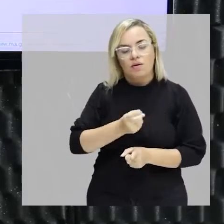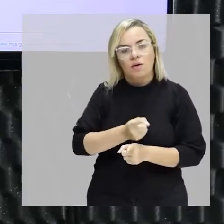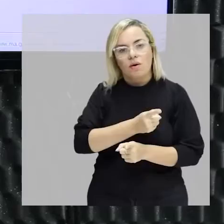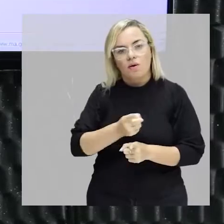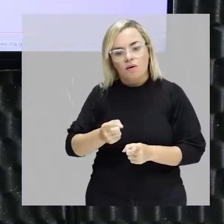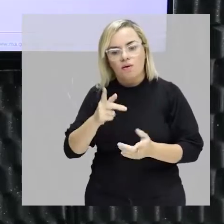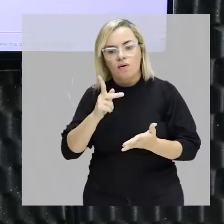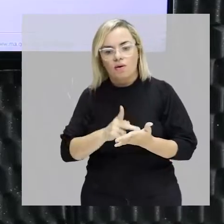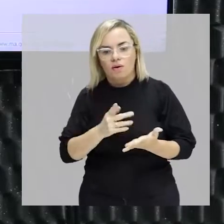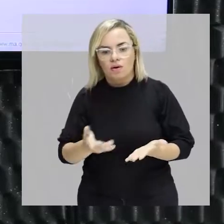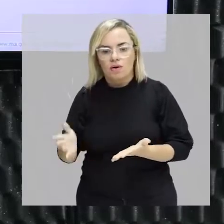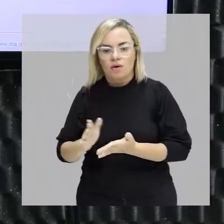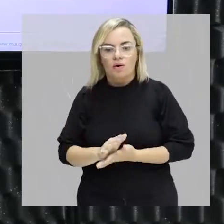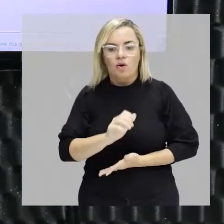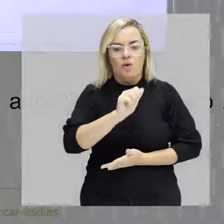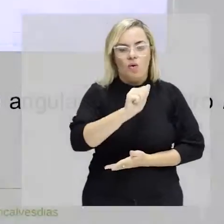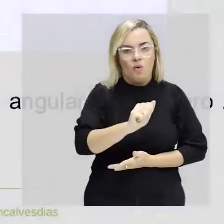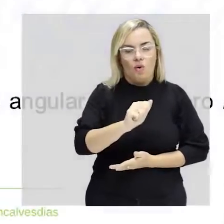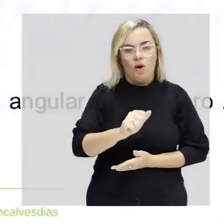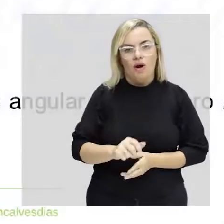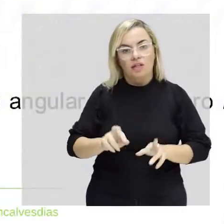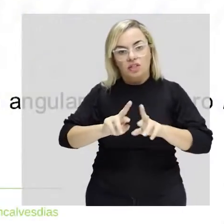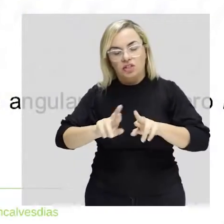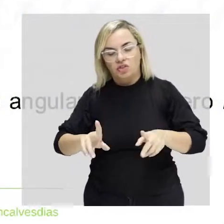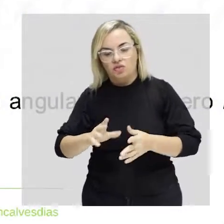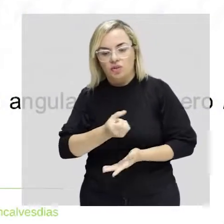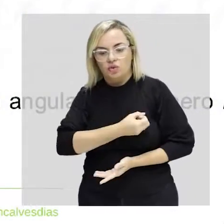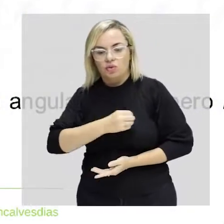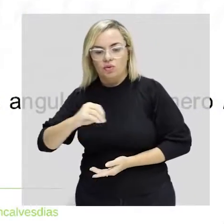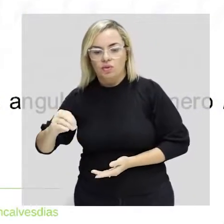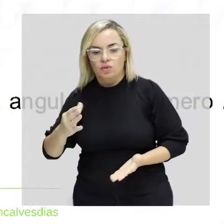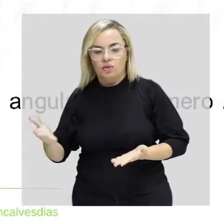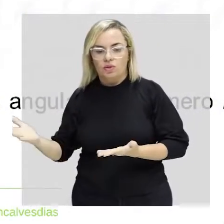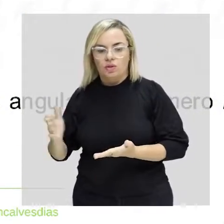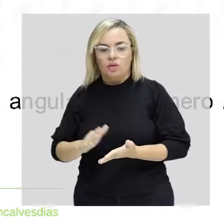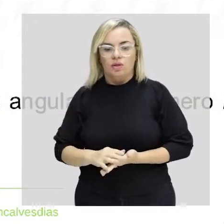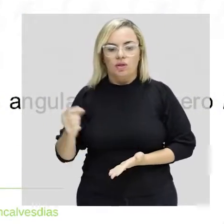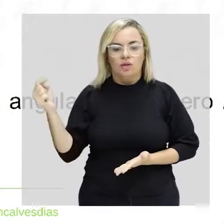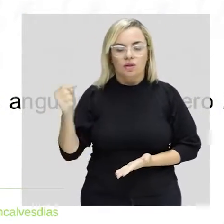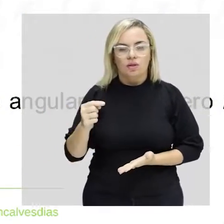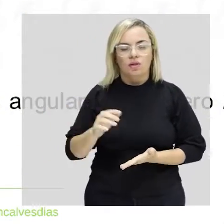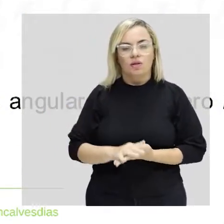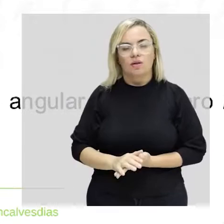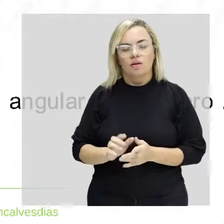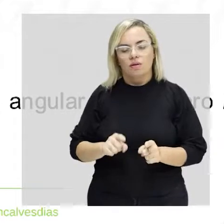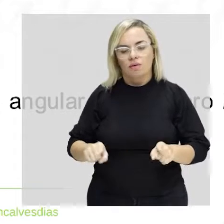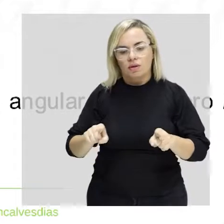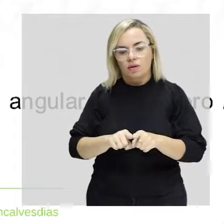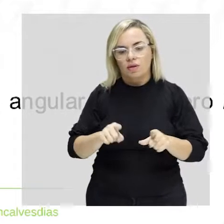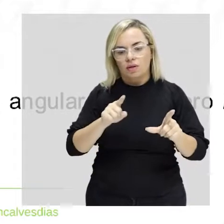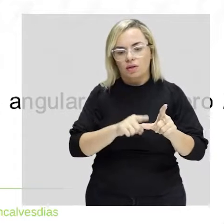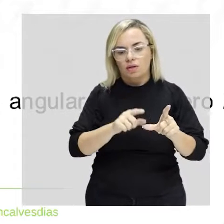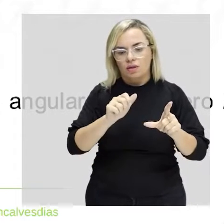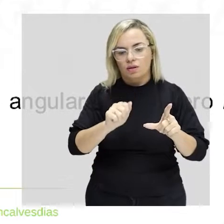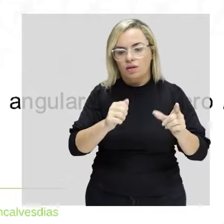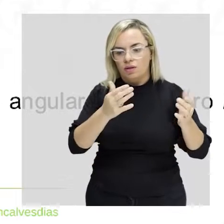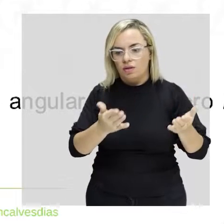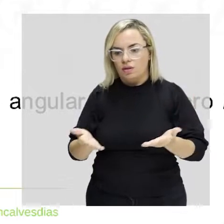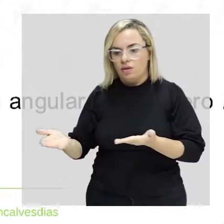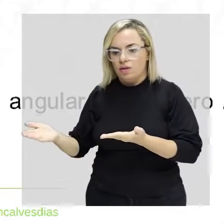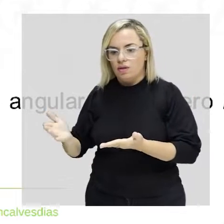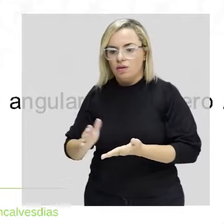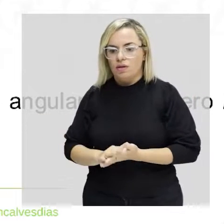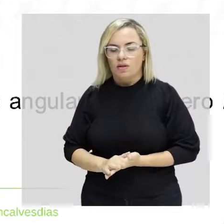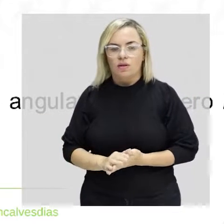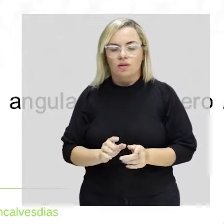que a variável x exista. Nessa função, o A ele tem um nomezinho também, além de ser variável, ele é chamado de coeficiente